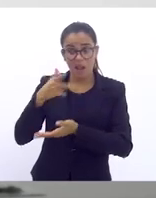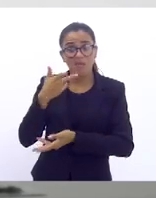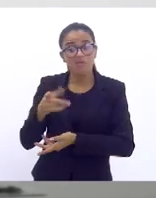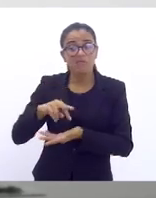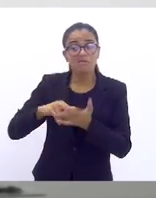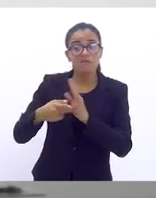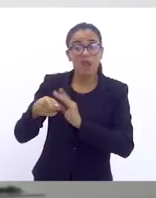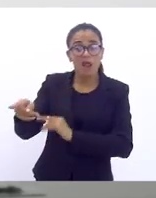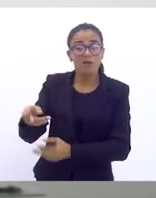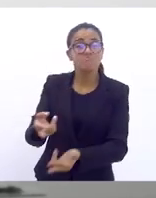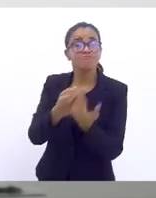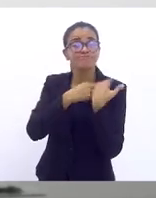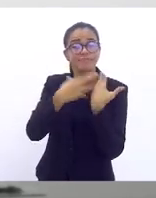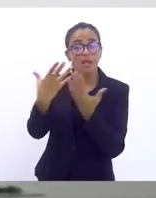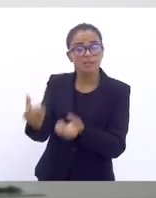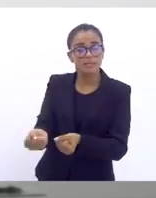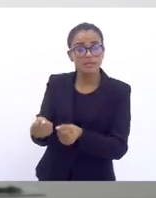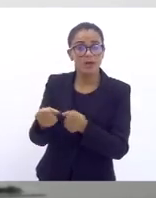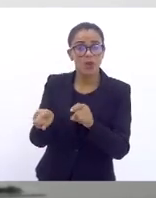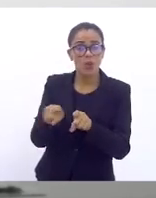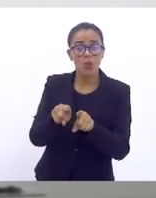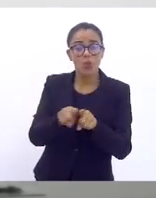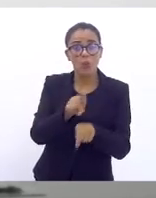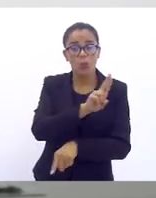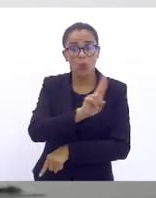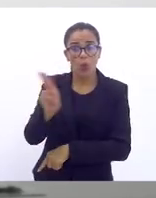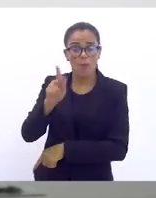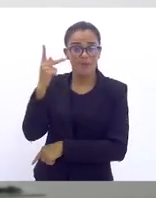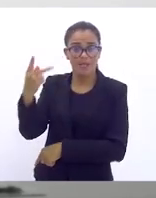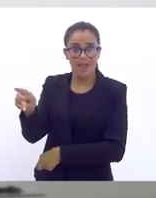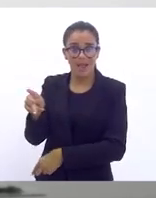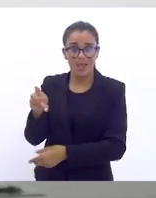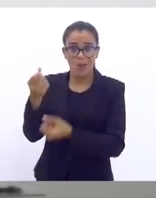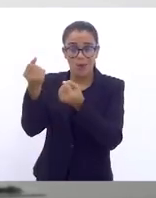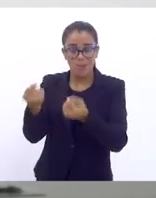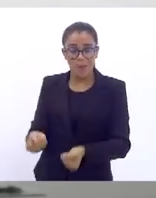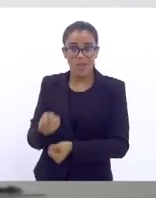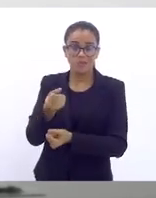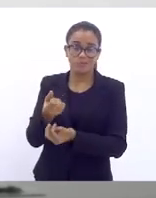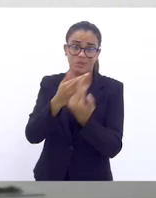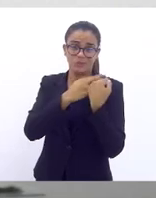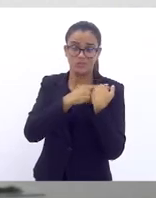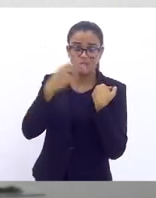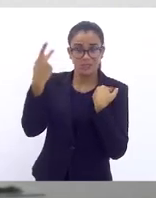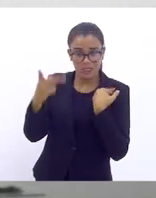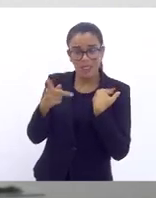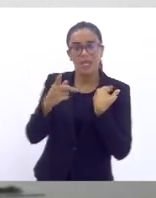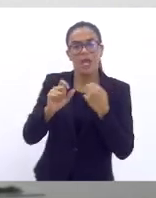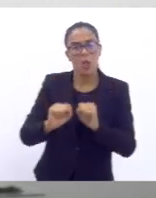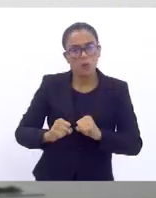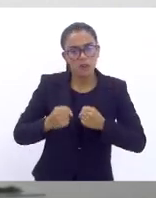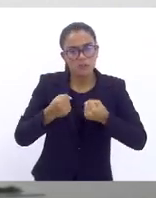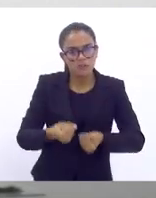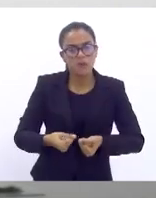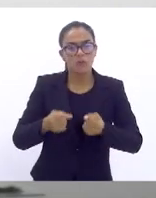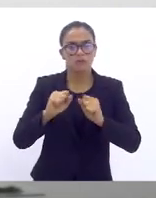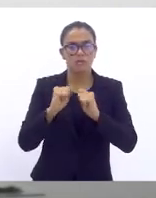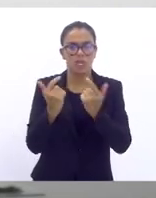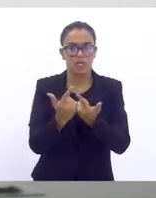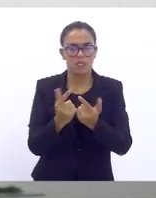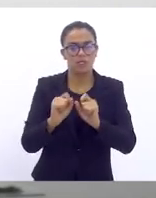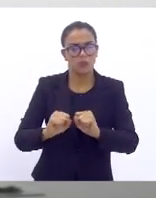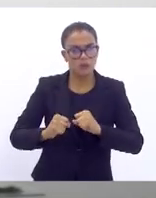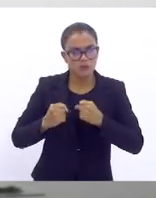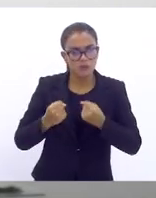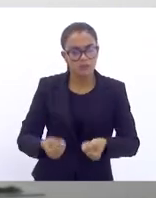se responsabilizando e tá colocando o nome assinando embaixo Então acho que é esse esse é o nosso não sei se precisa ser o esforço da alerj e isso precisa